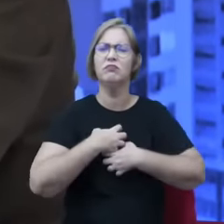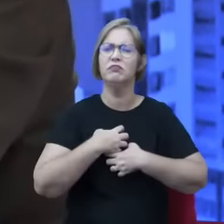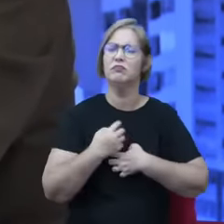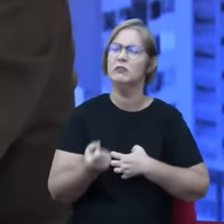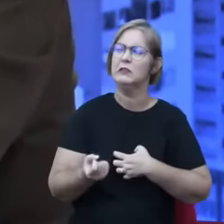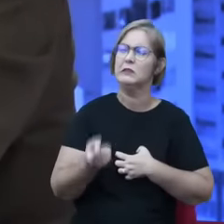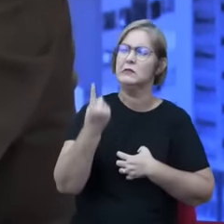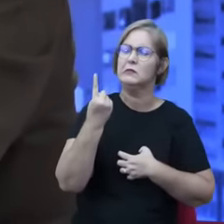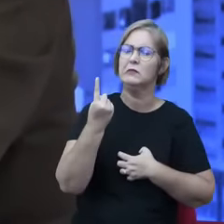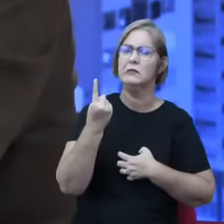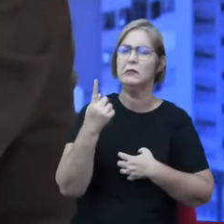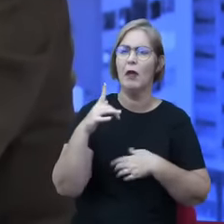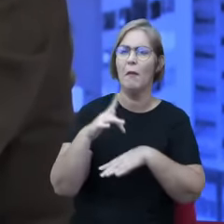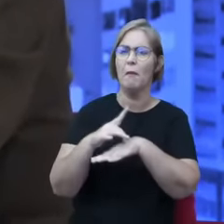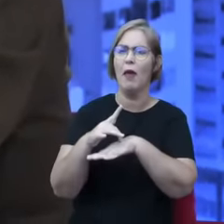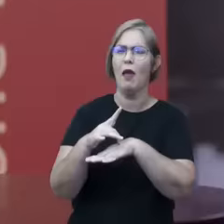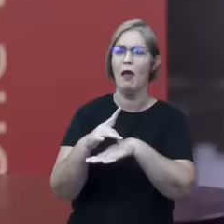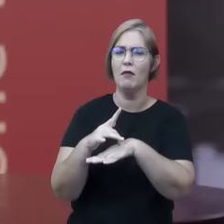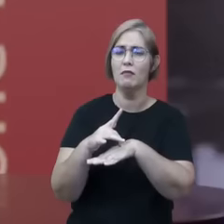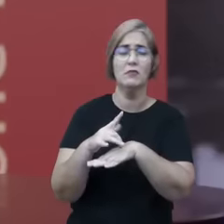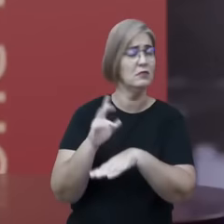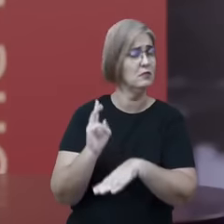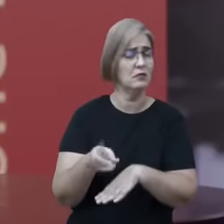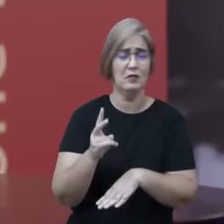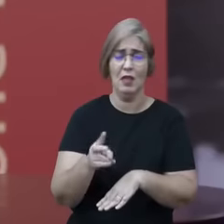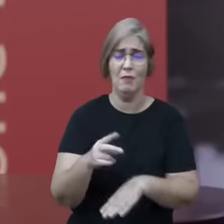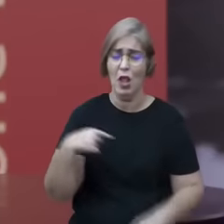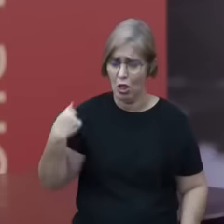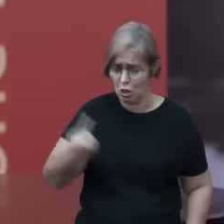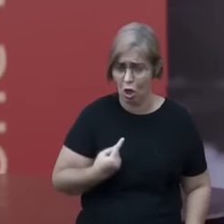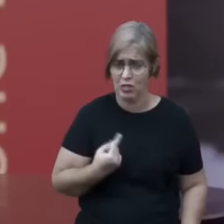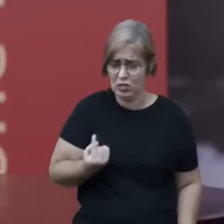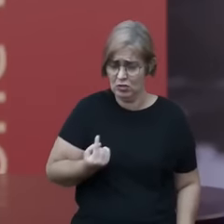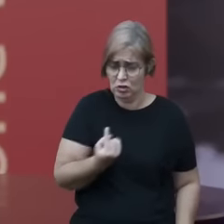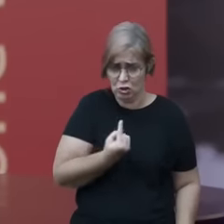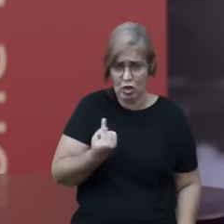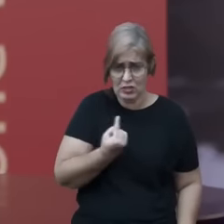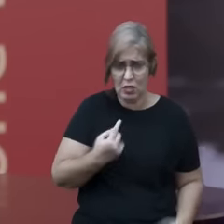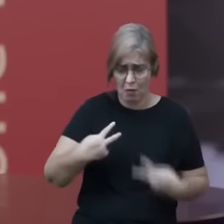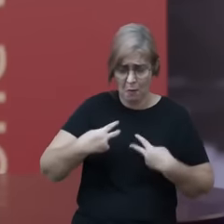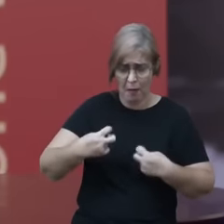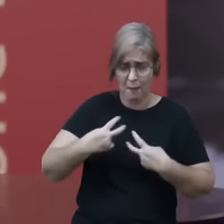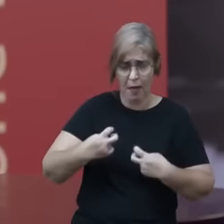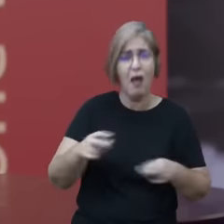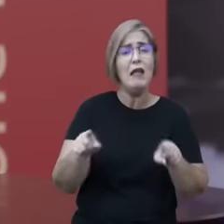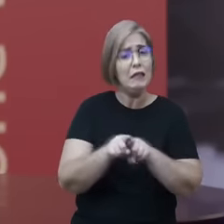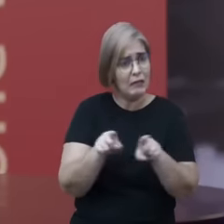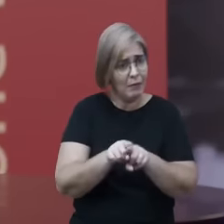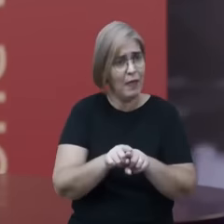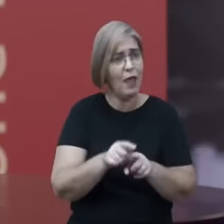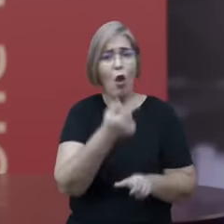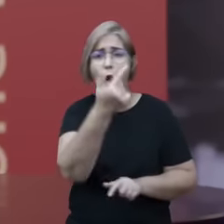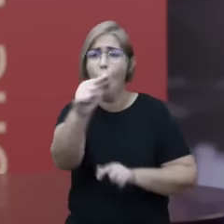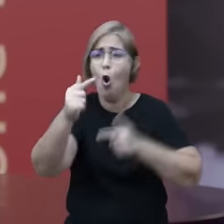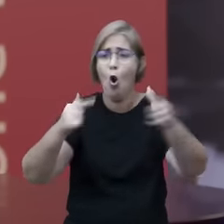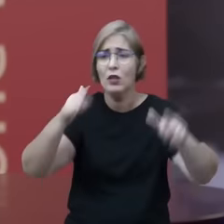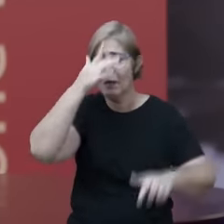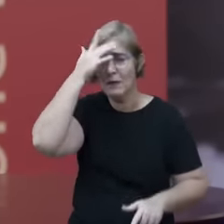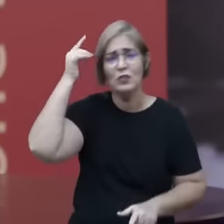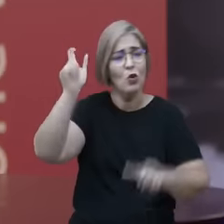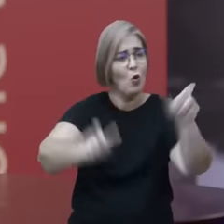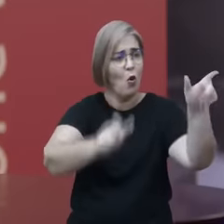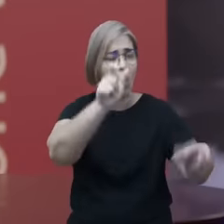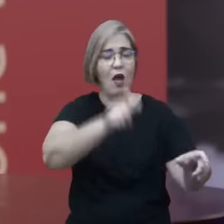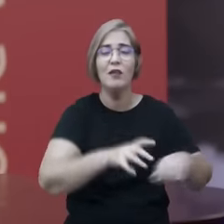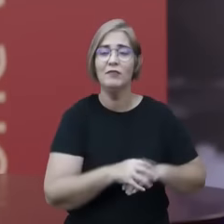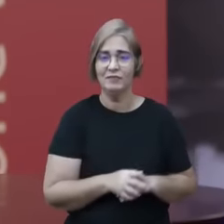mesmos, certo? Nunca o mundo aparece sempre de maneira, nem sempre, né? Ou melhor ainda, nem sempre o mundo